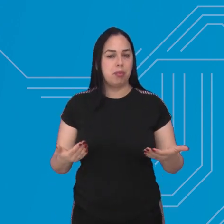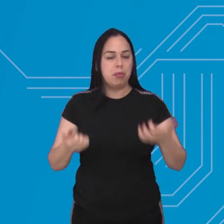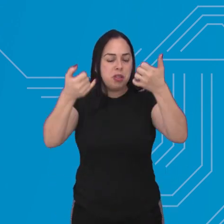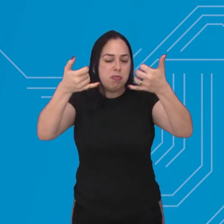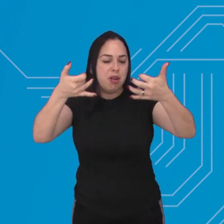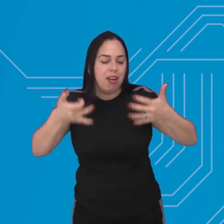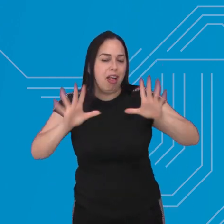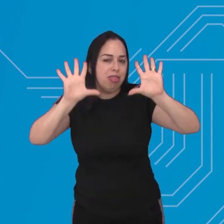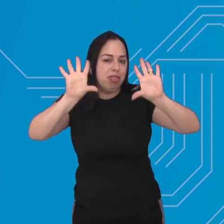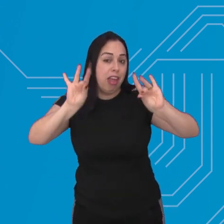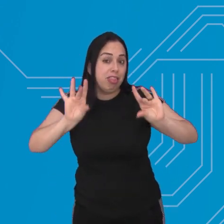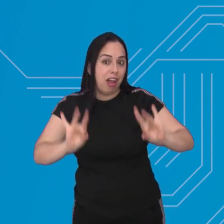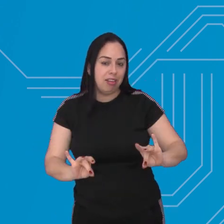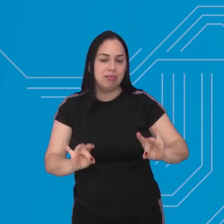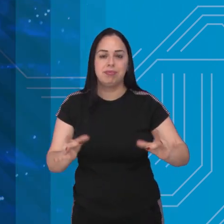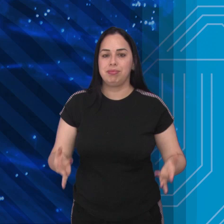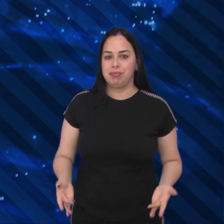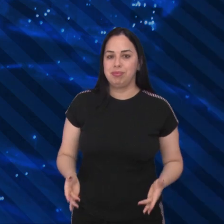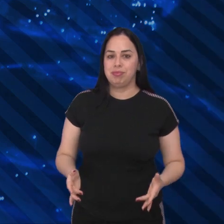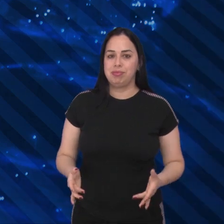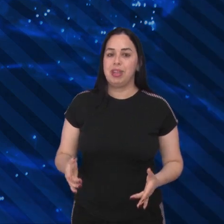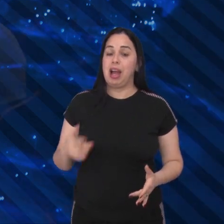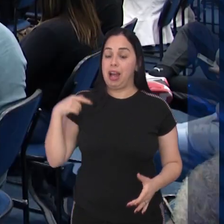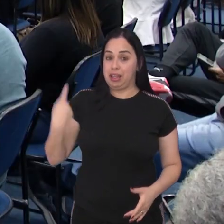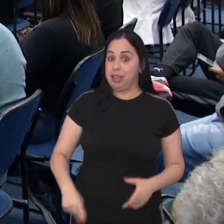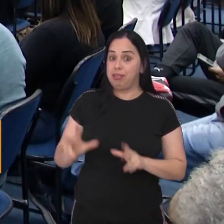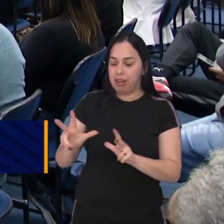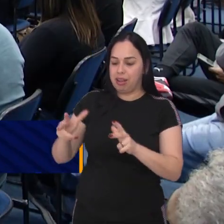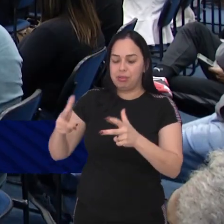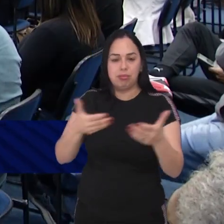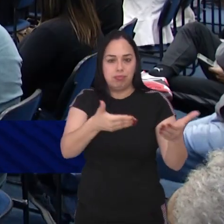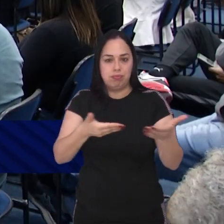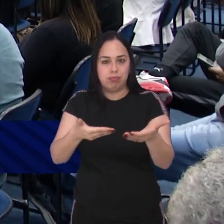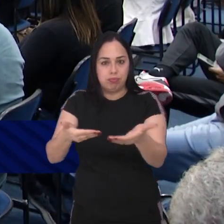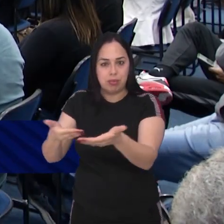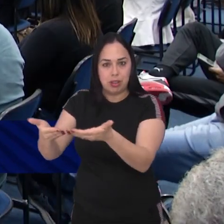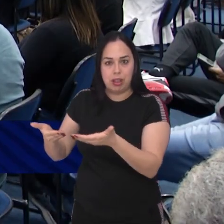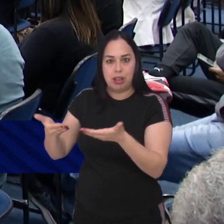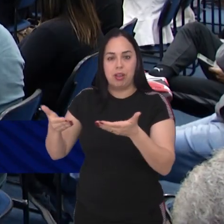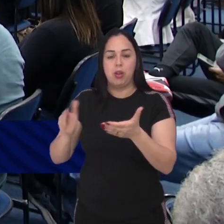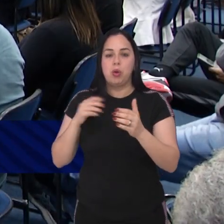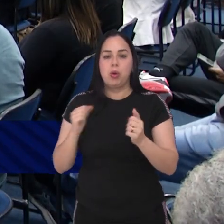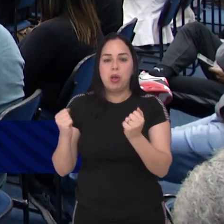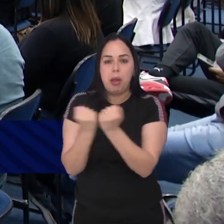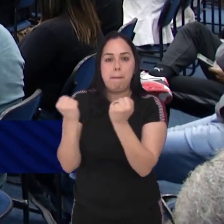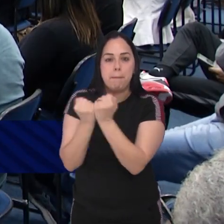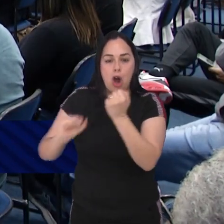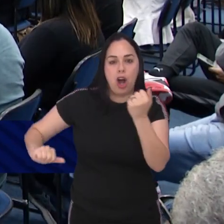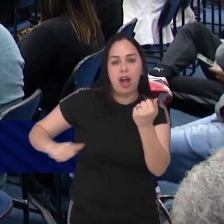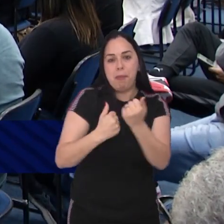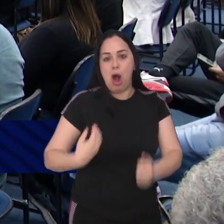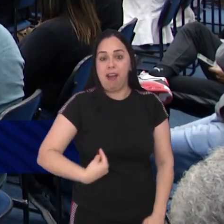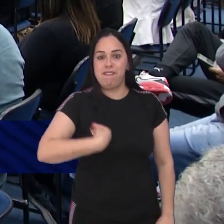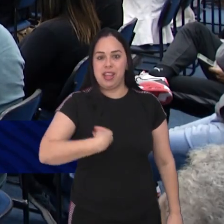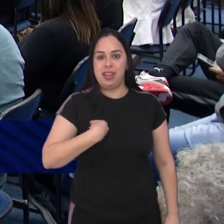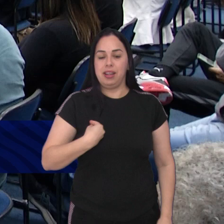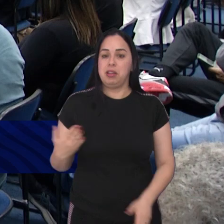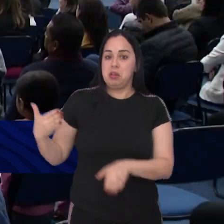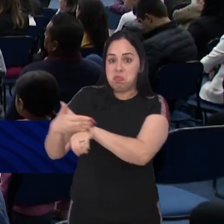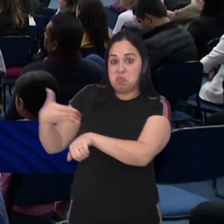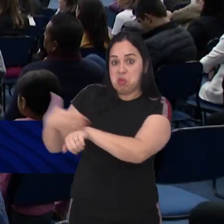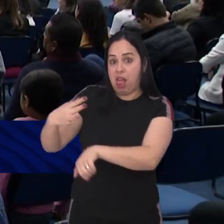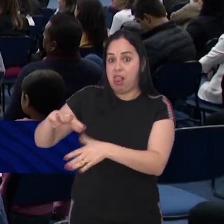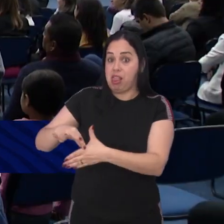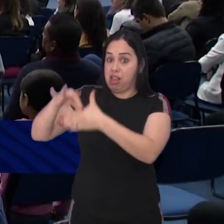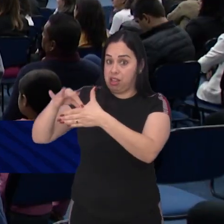E vamos aos destaques desta edição. Câmara recebe encontro regional promovido pela Frente Parlamentar em Defesa da Vida.